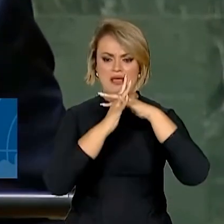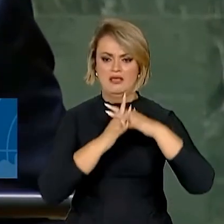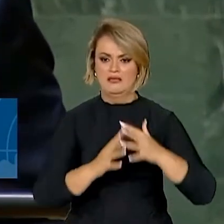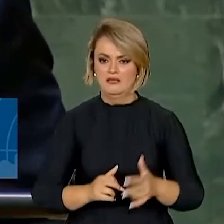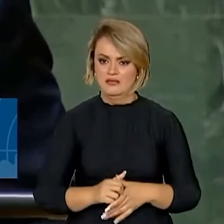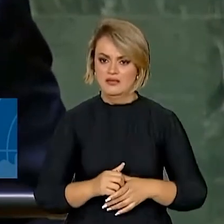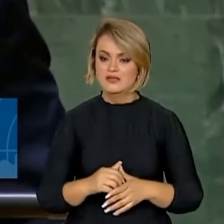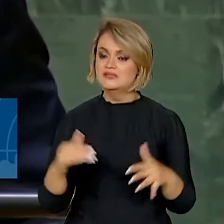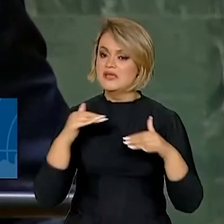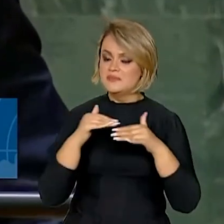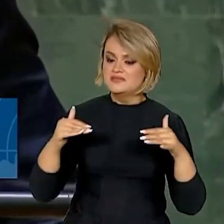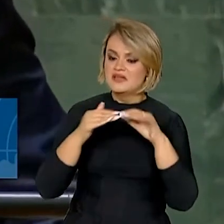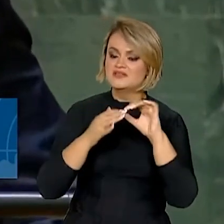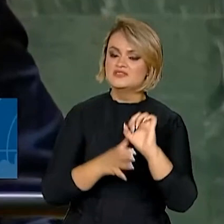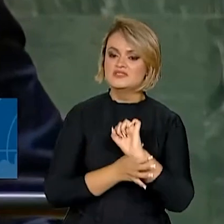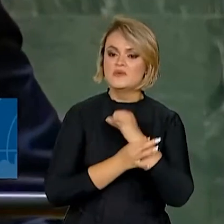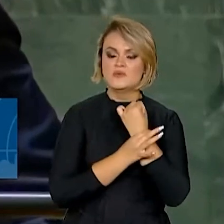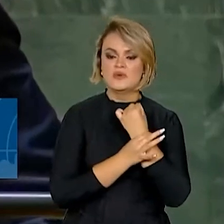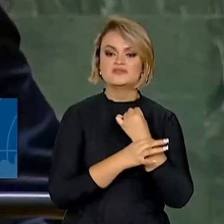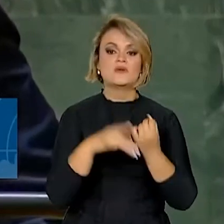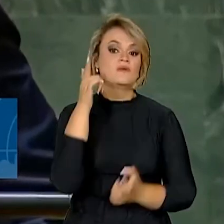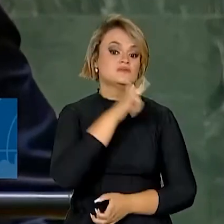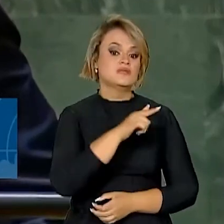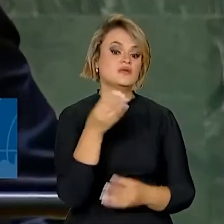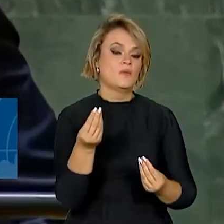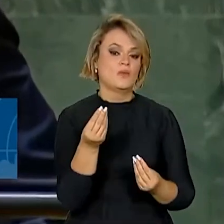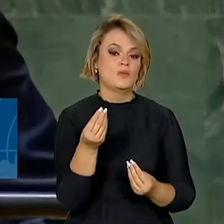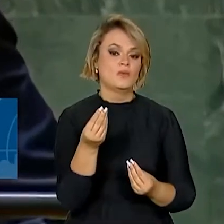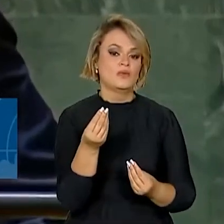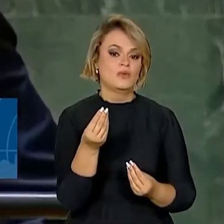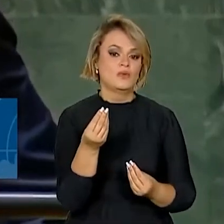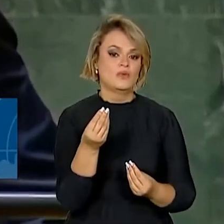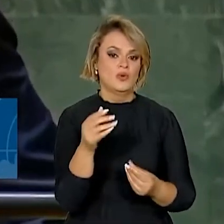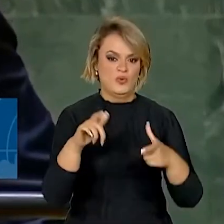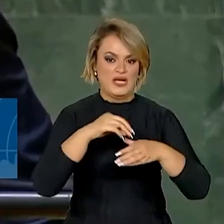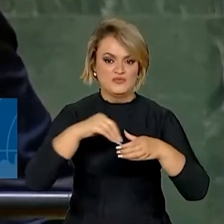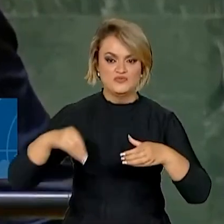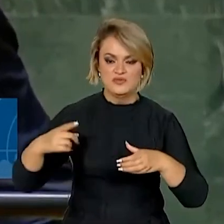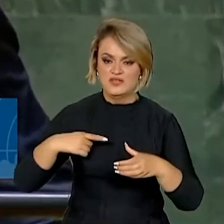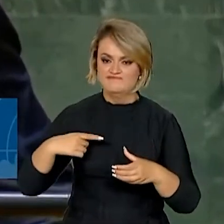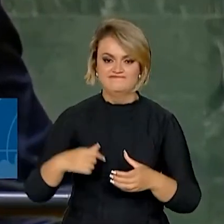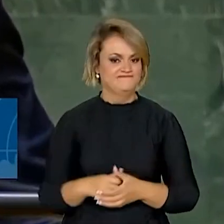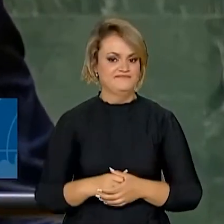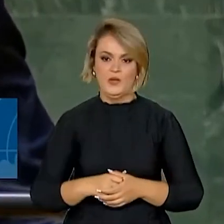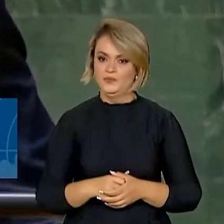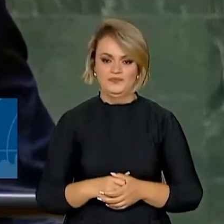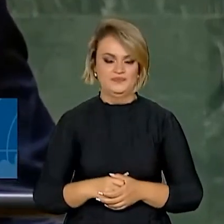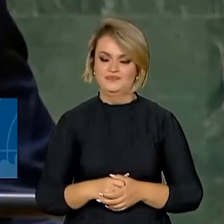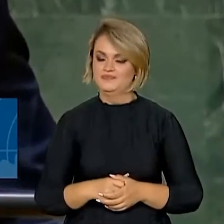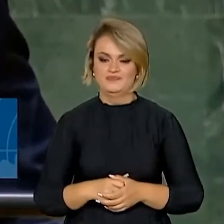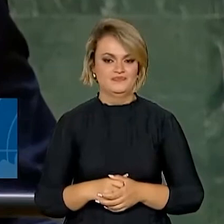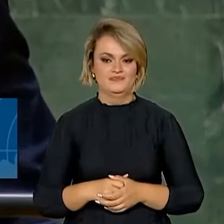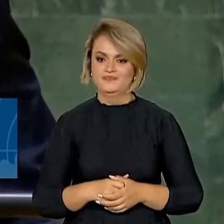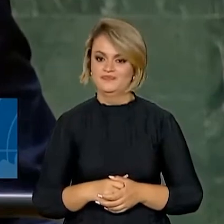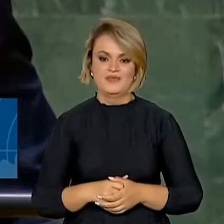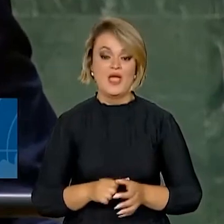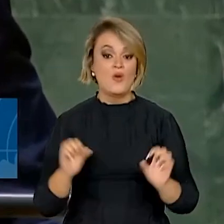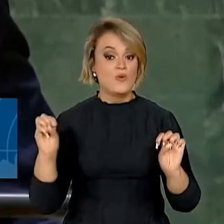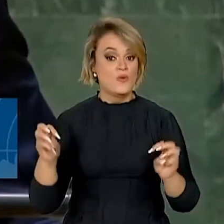e segurança não serão alcançadas onde há exclusão social e desigualdade. A